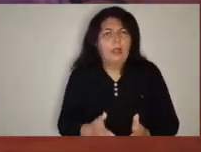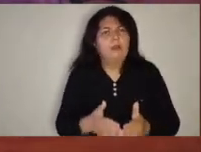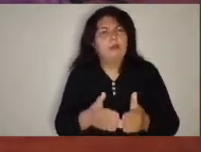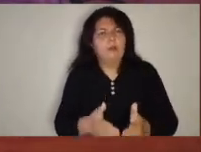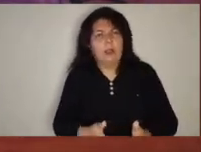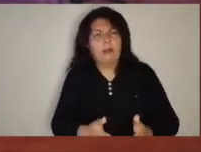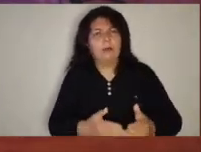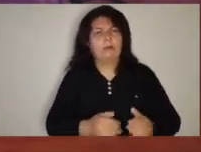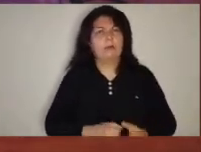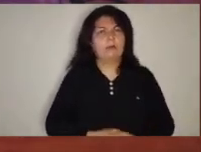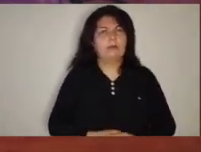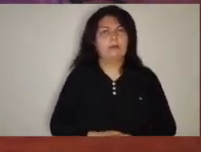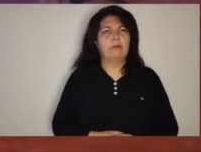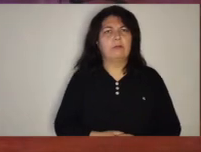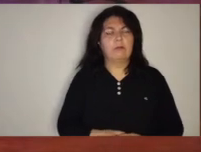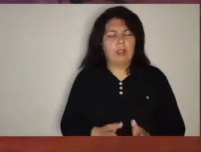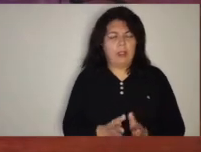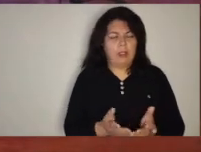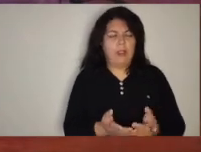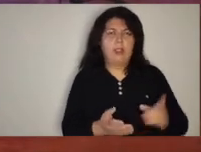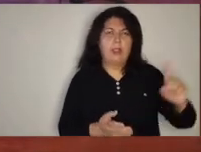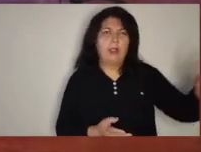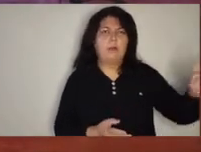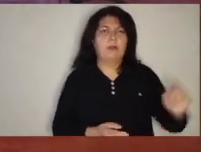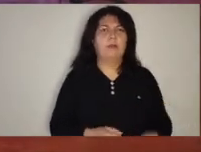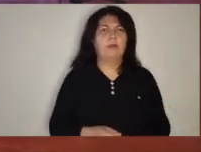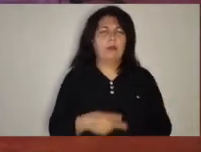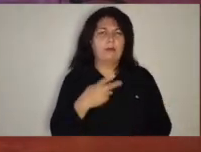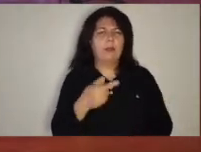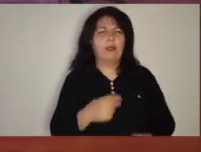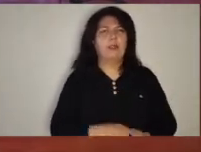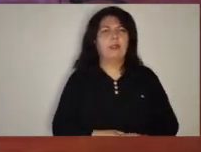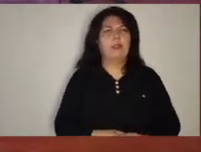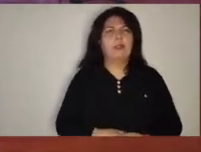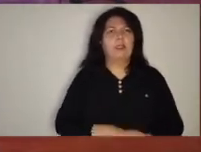E ali Jesus, tranquilamente andando sobre as águas,